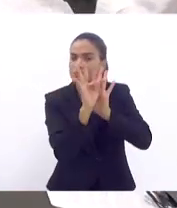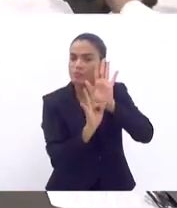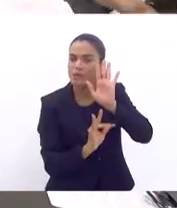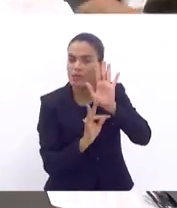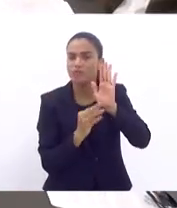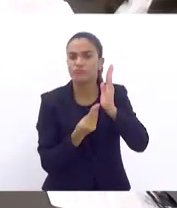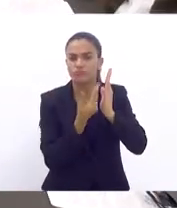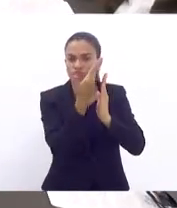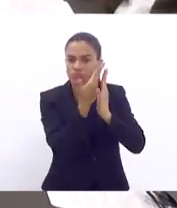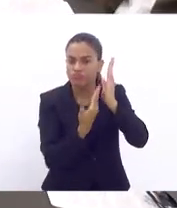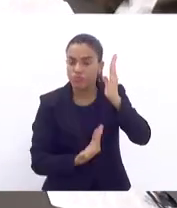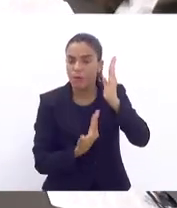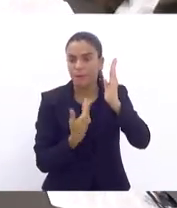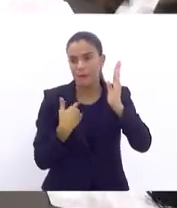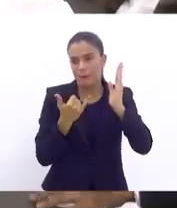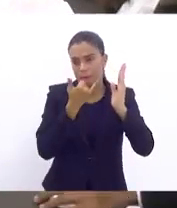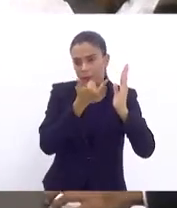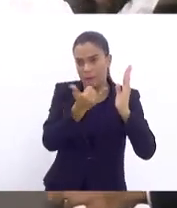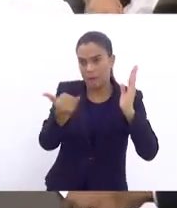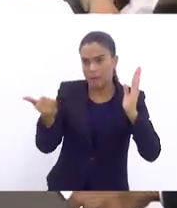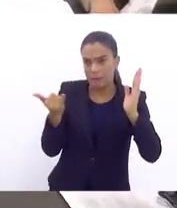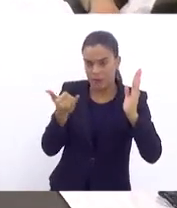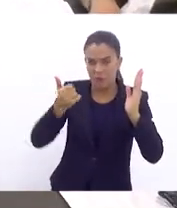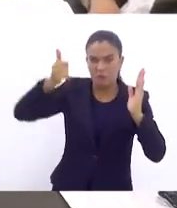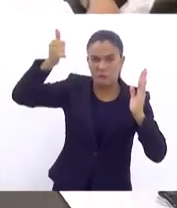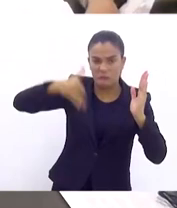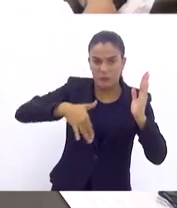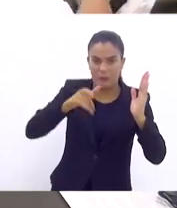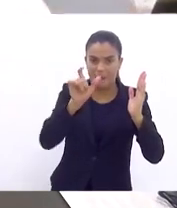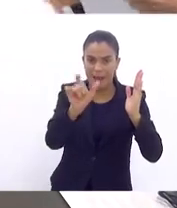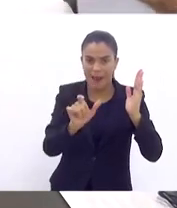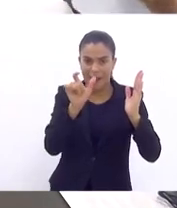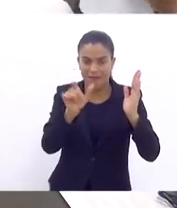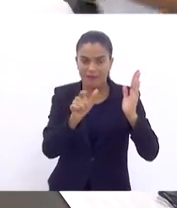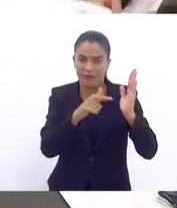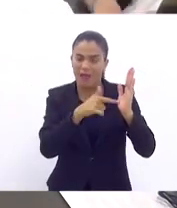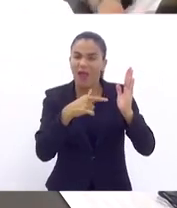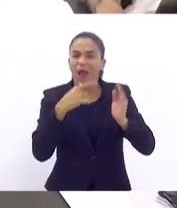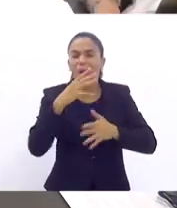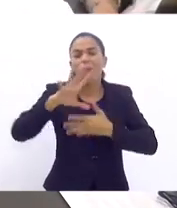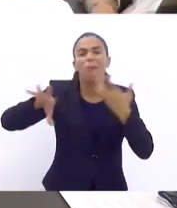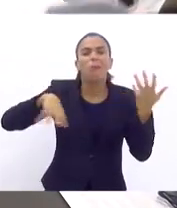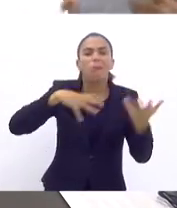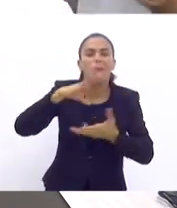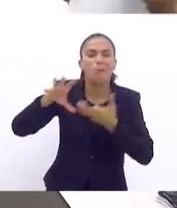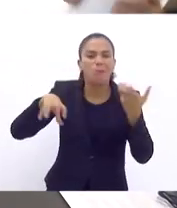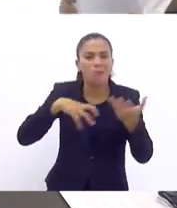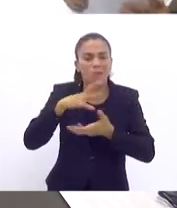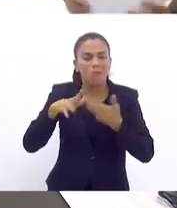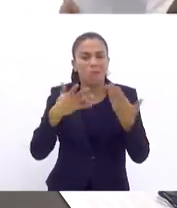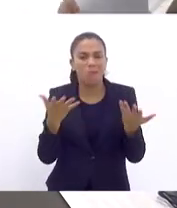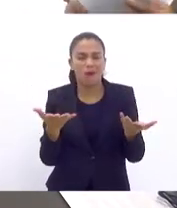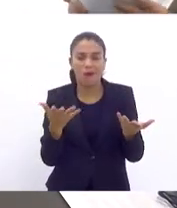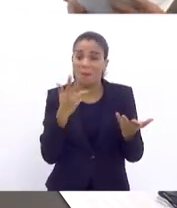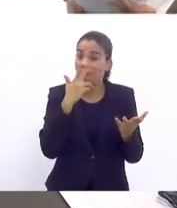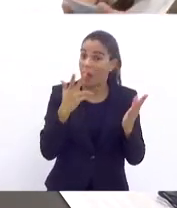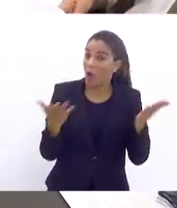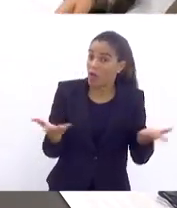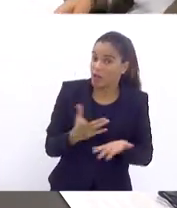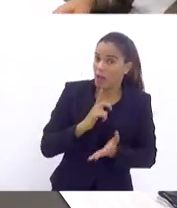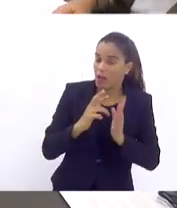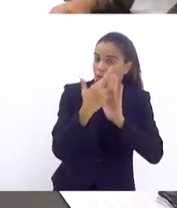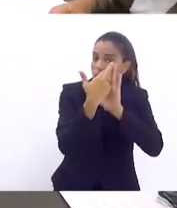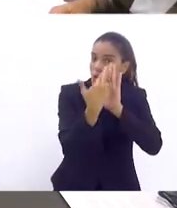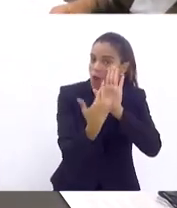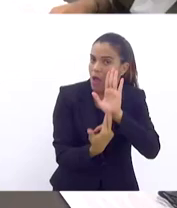acaba me perdoe o termo Chulo mas com a bagunça que não é bagunça Mas acabou tem um regramento agora né